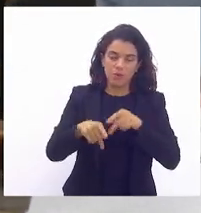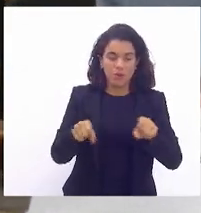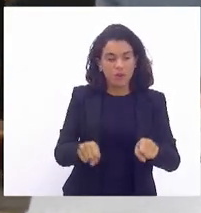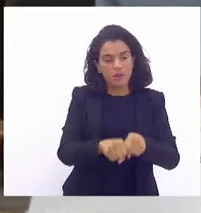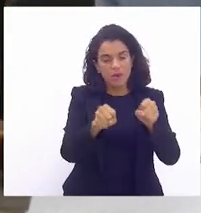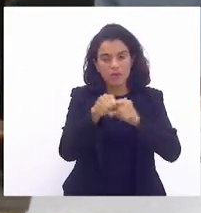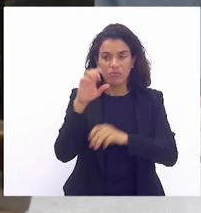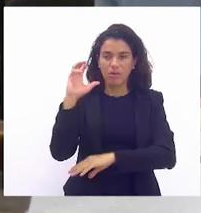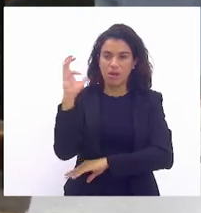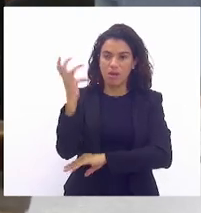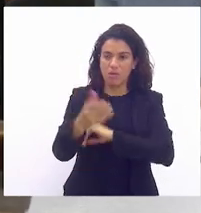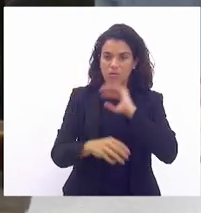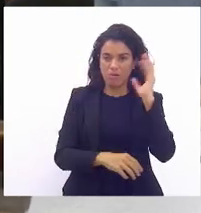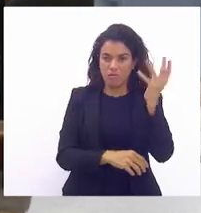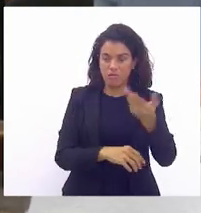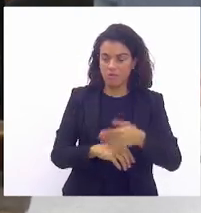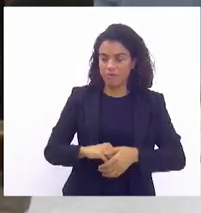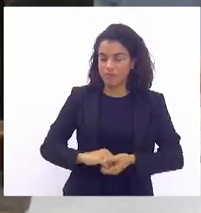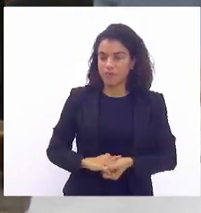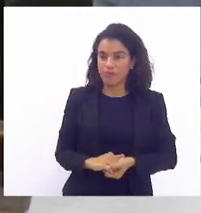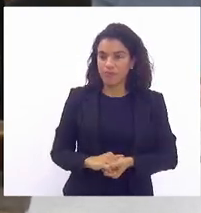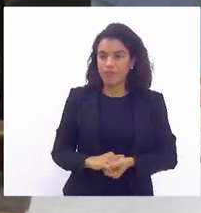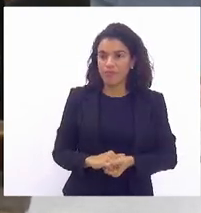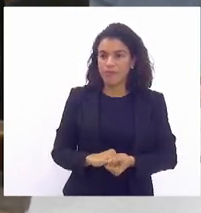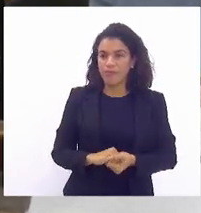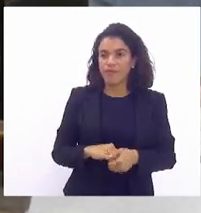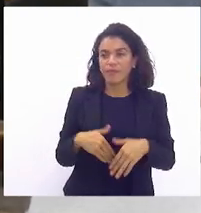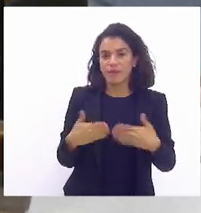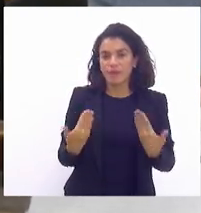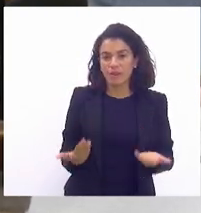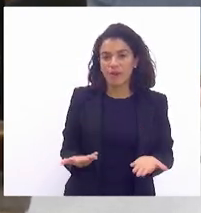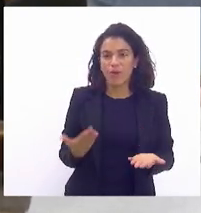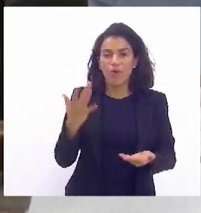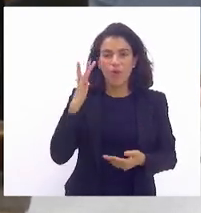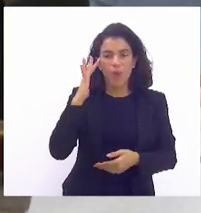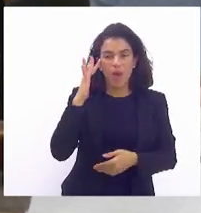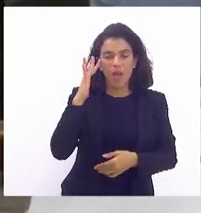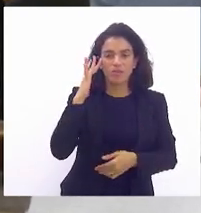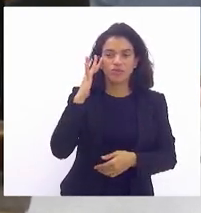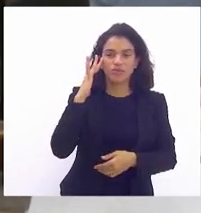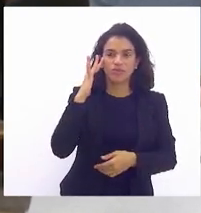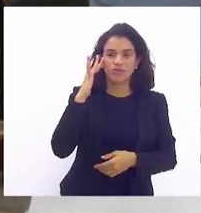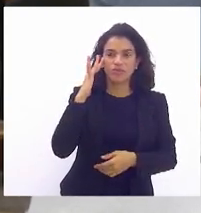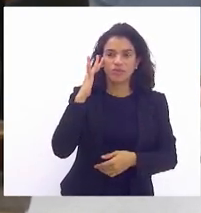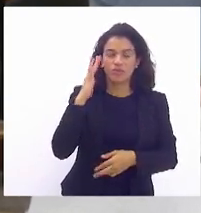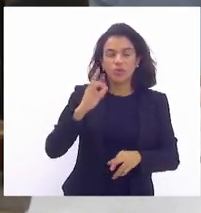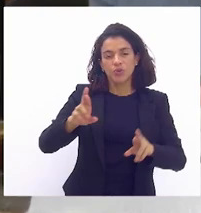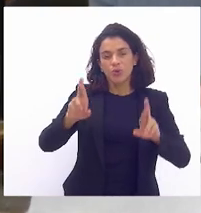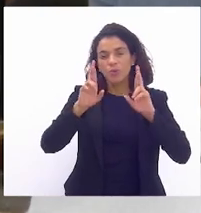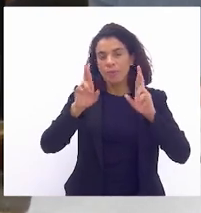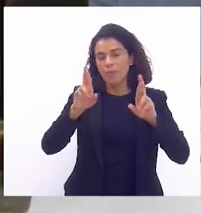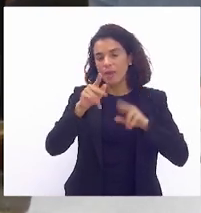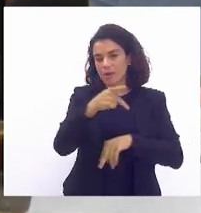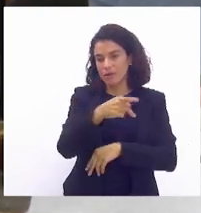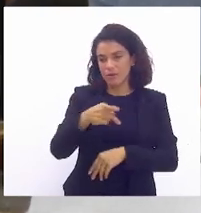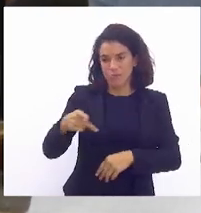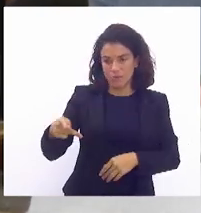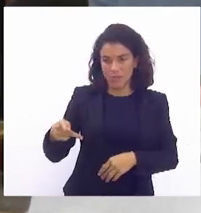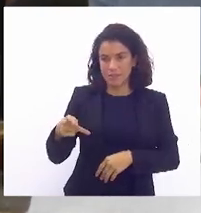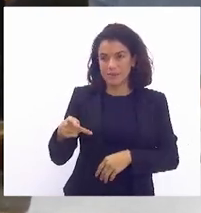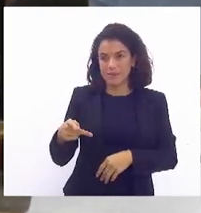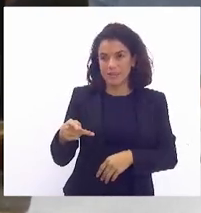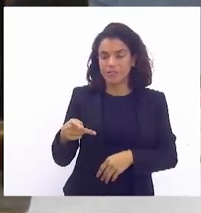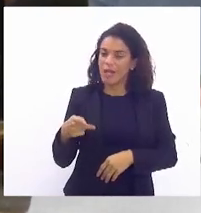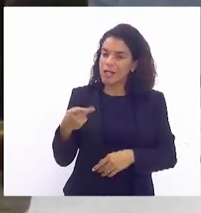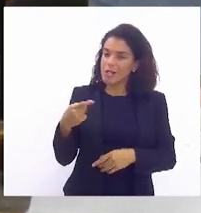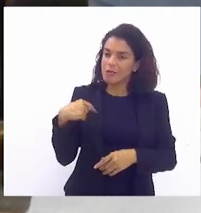meio ambiente provocado pela poluição. Então, eu acho que essa ideia, tomada pelo presidente, ele